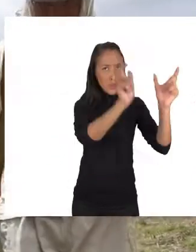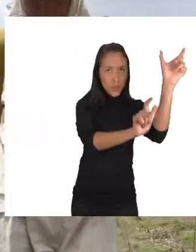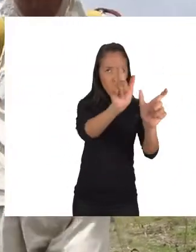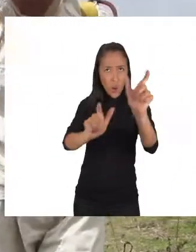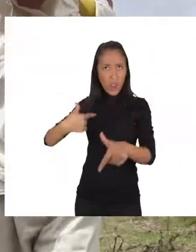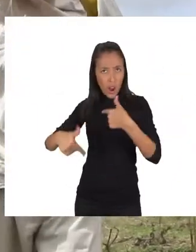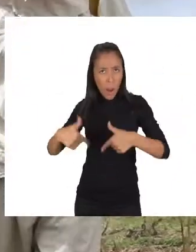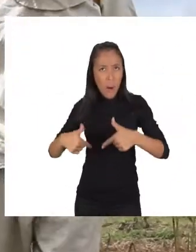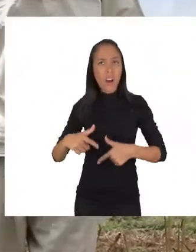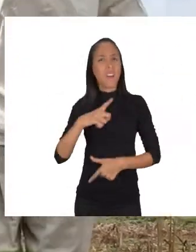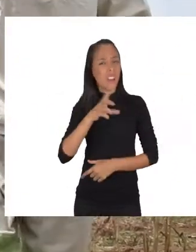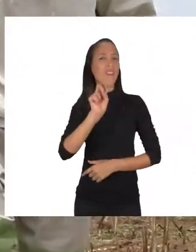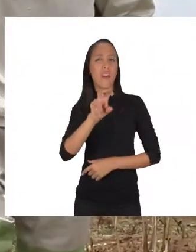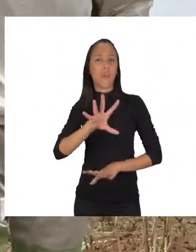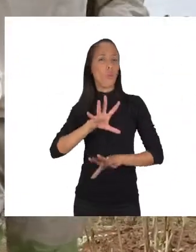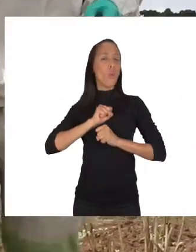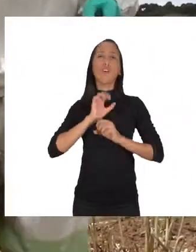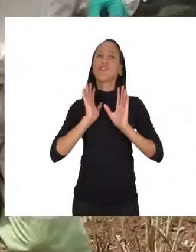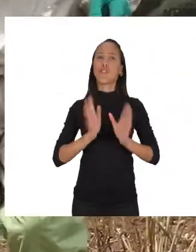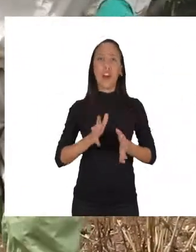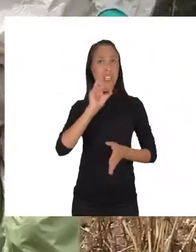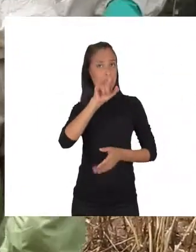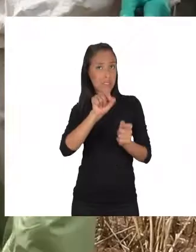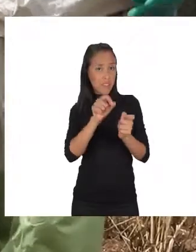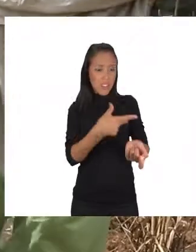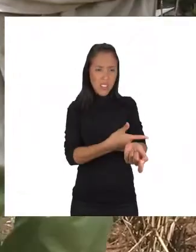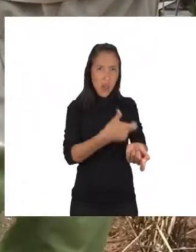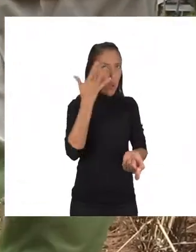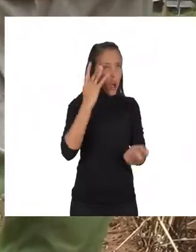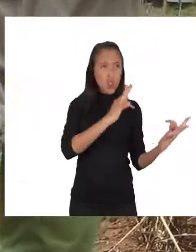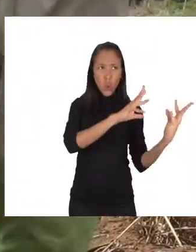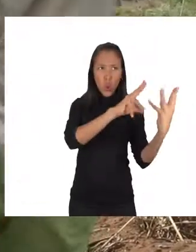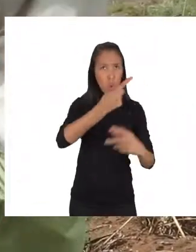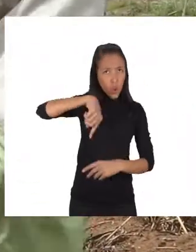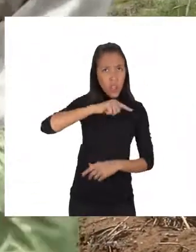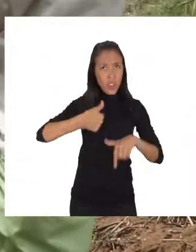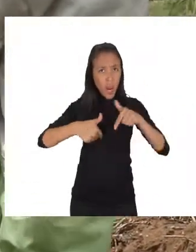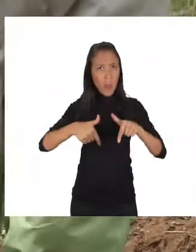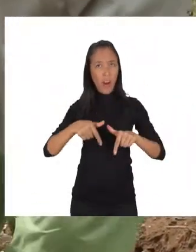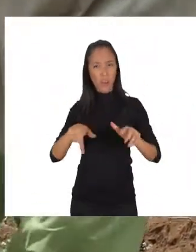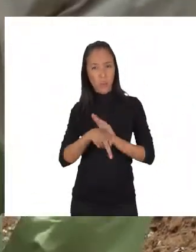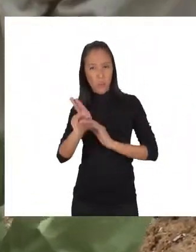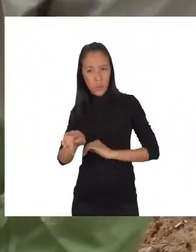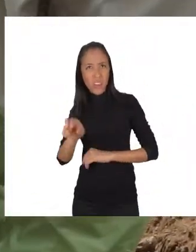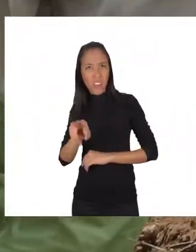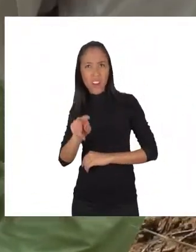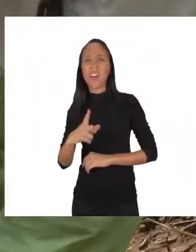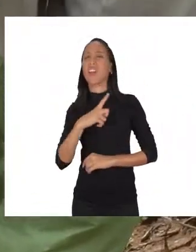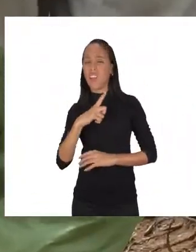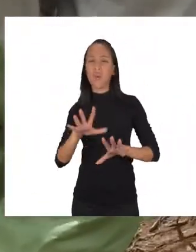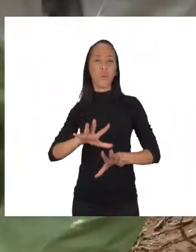contaminada de veneno. Se for fazer um exame, hoje eu acho que tudo nós que lidamos com veneno temos um grau alto de